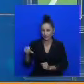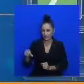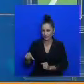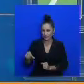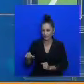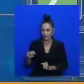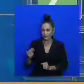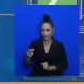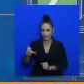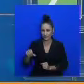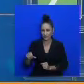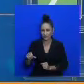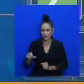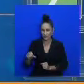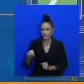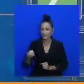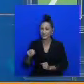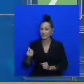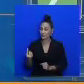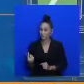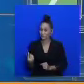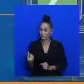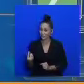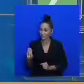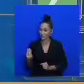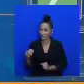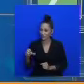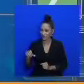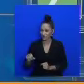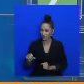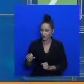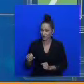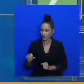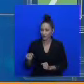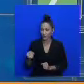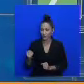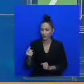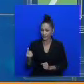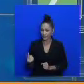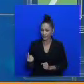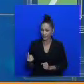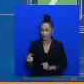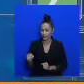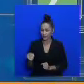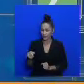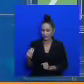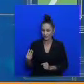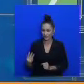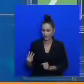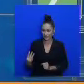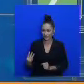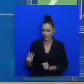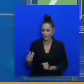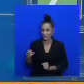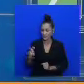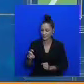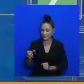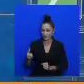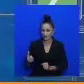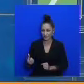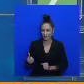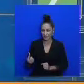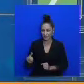89, 29, 01, 39, 81, 83,